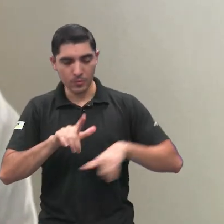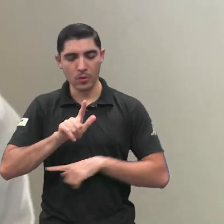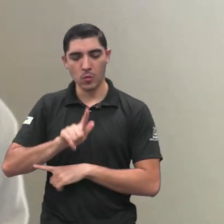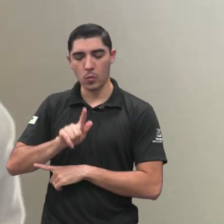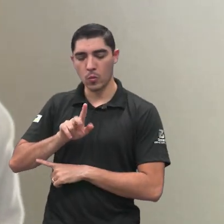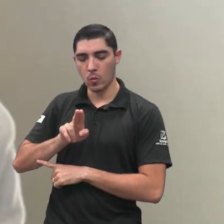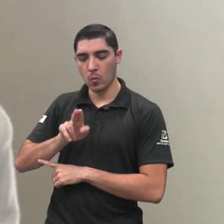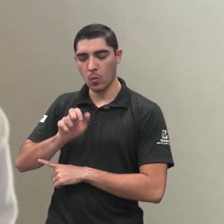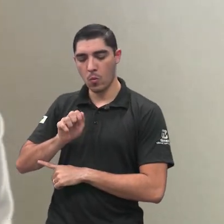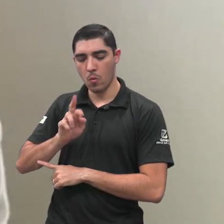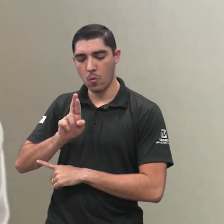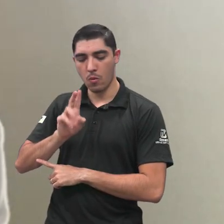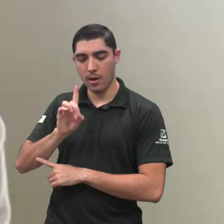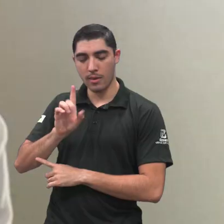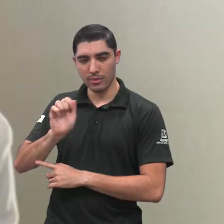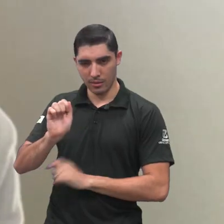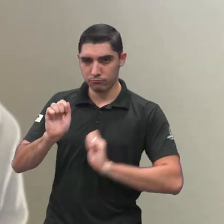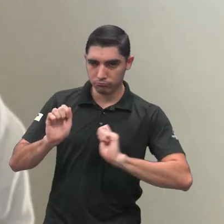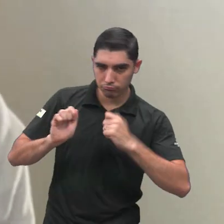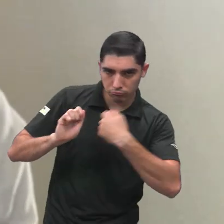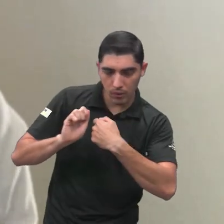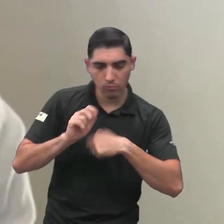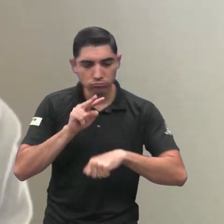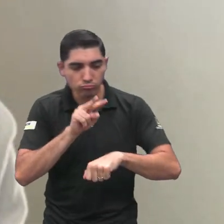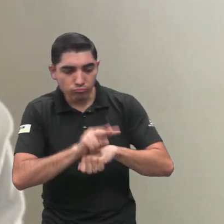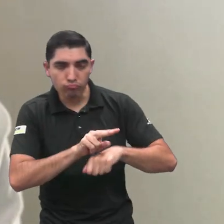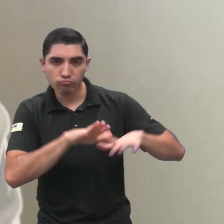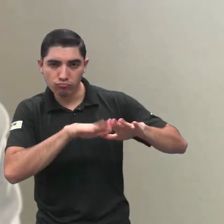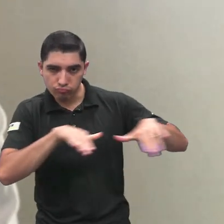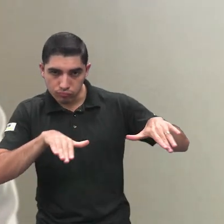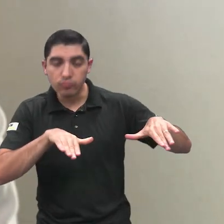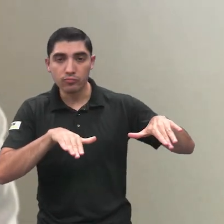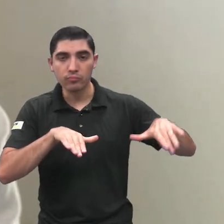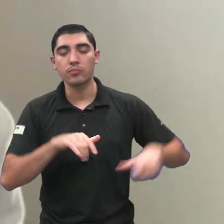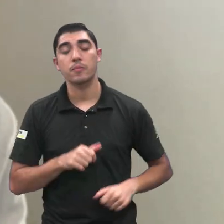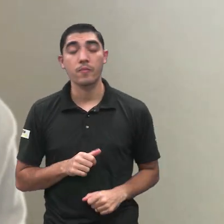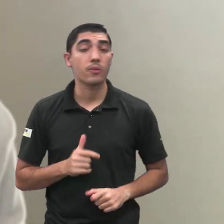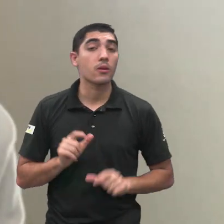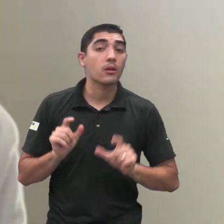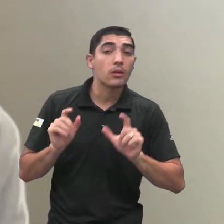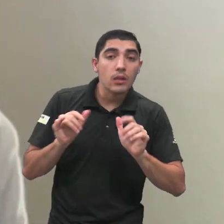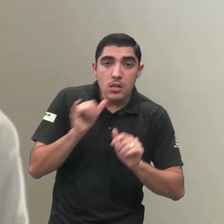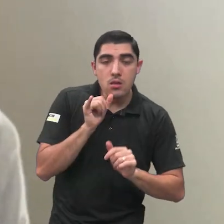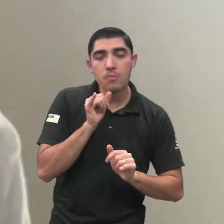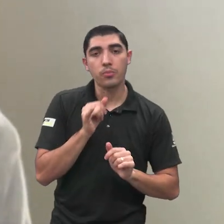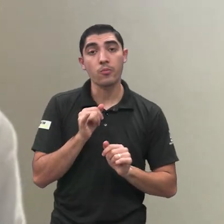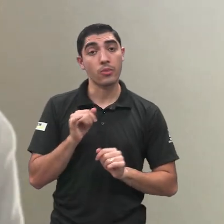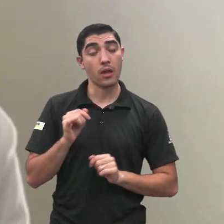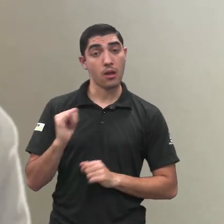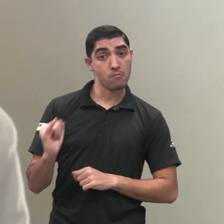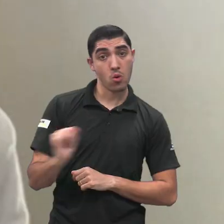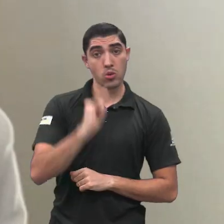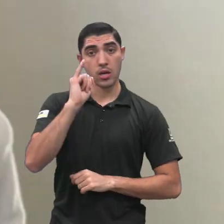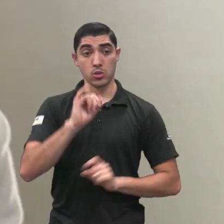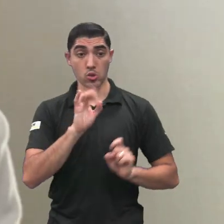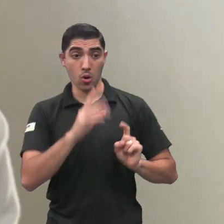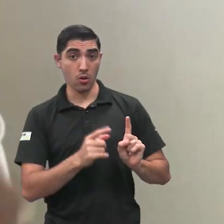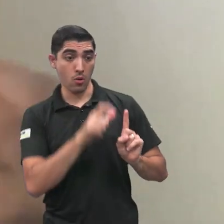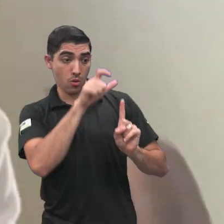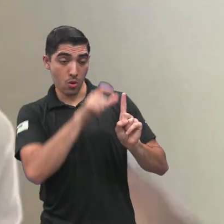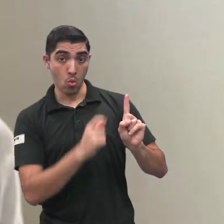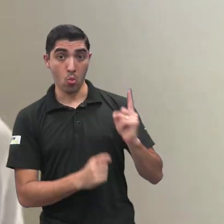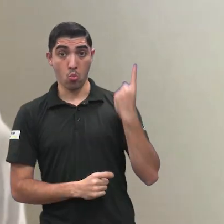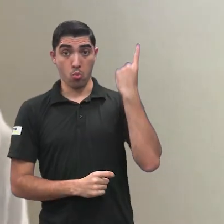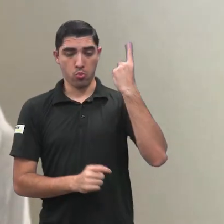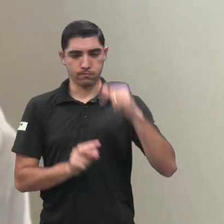vai determinar, na verdade, a responsabilidade do genitor que fica com a criança. Então, a guarda unilateral, a responsabilidade é somente